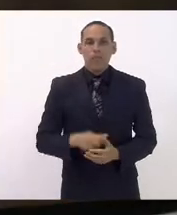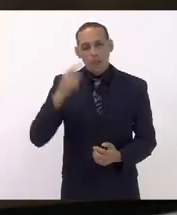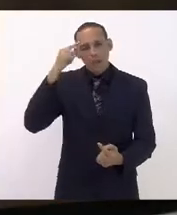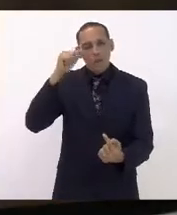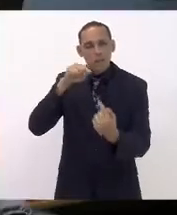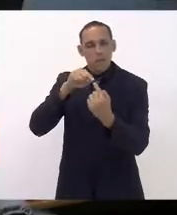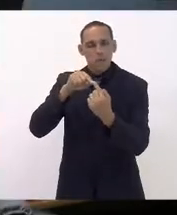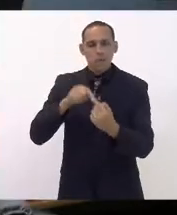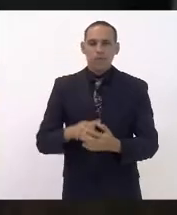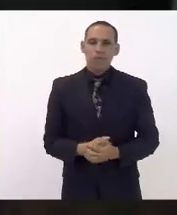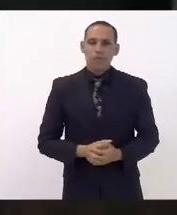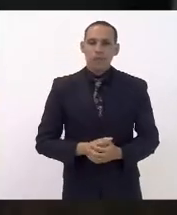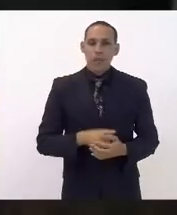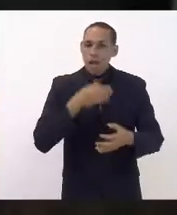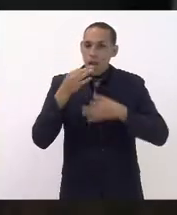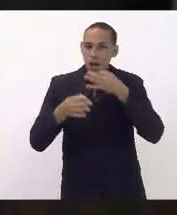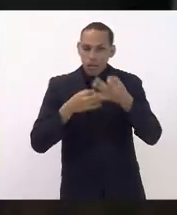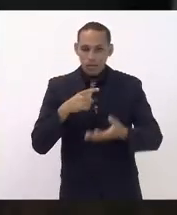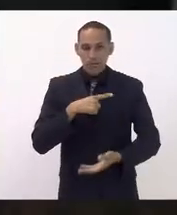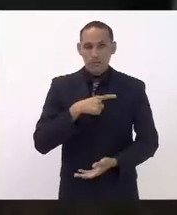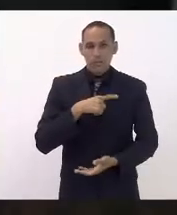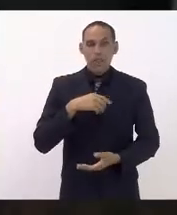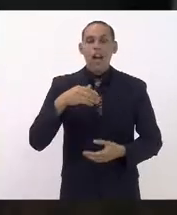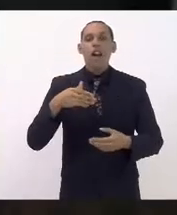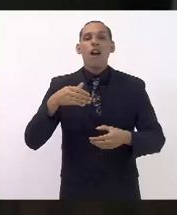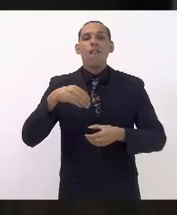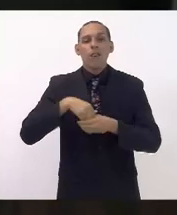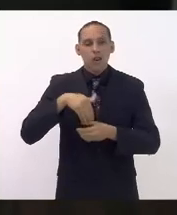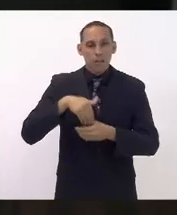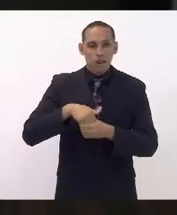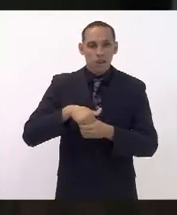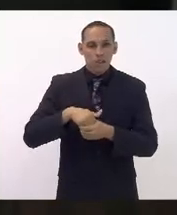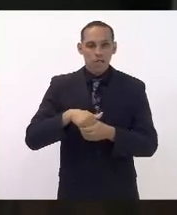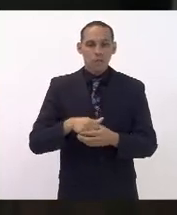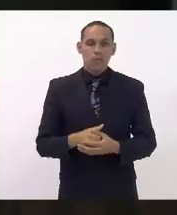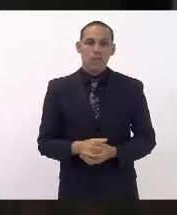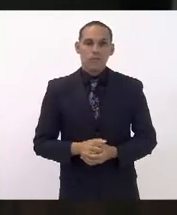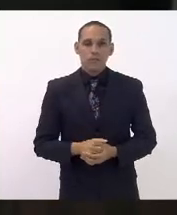Favorável. Os pareceres emitidos em votação, parecer